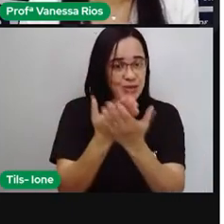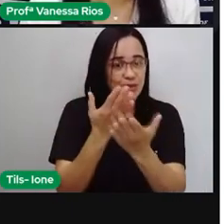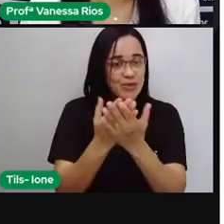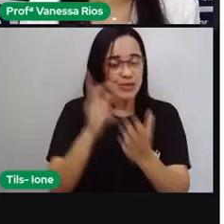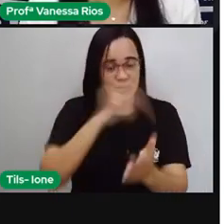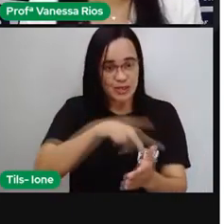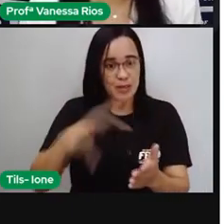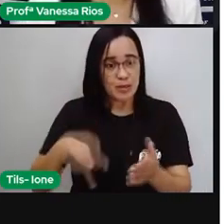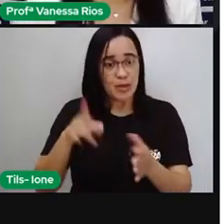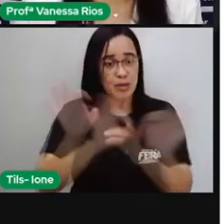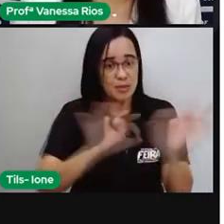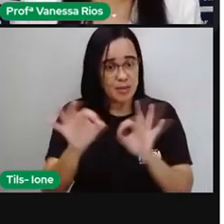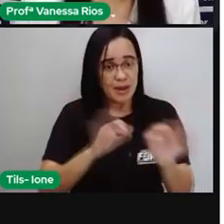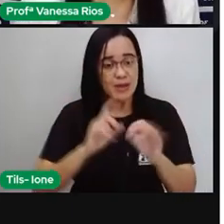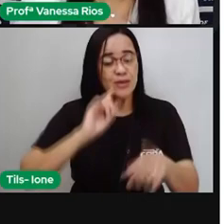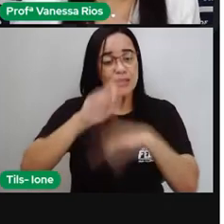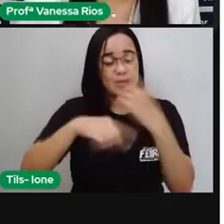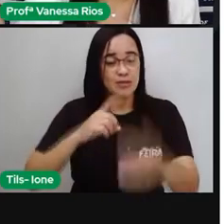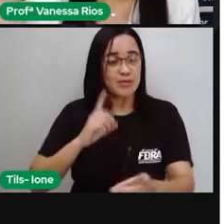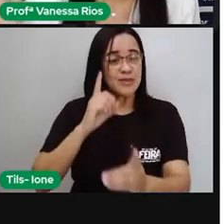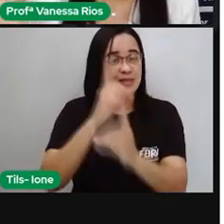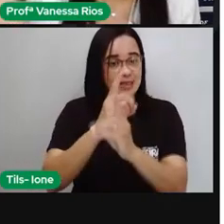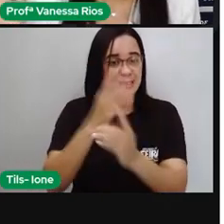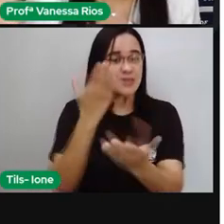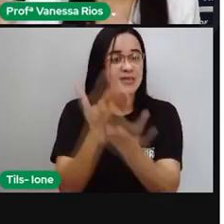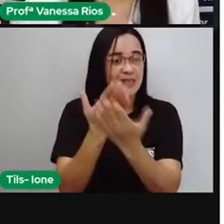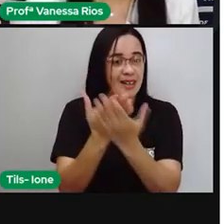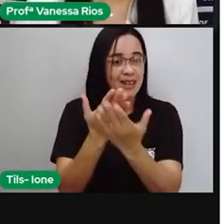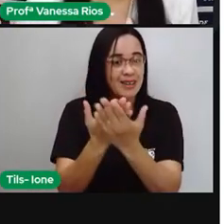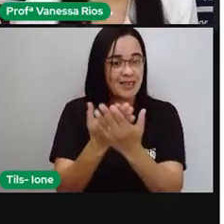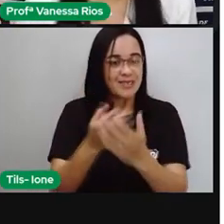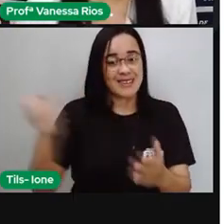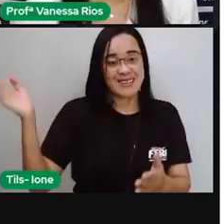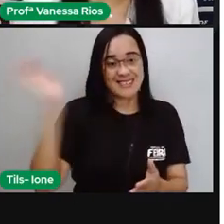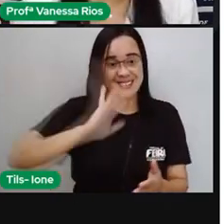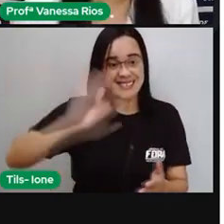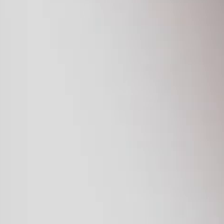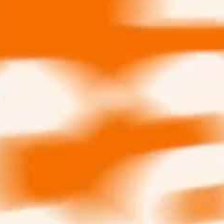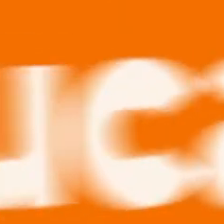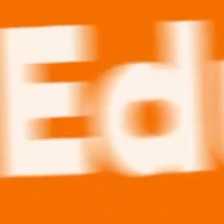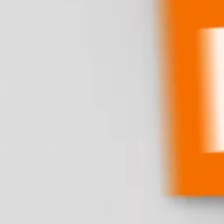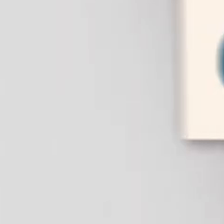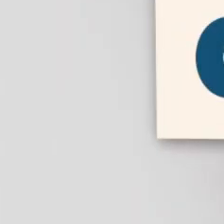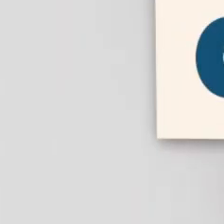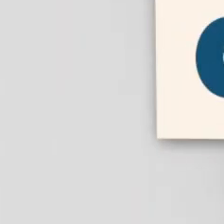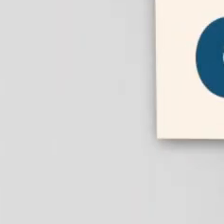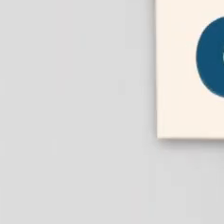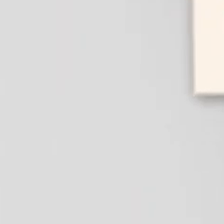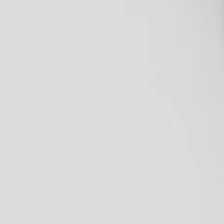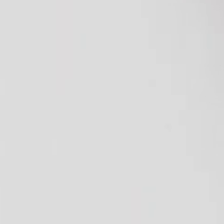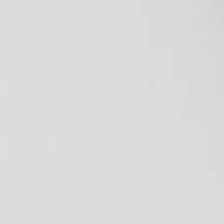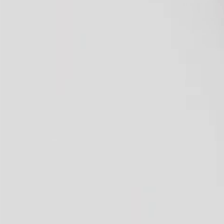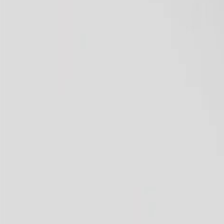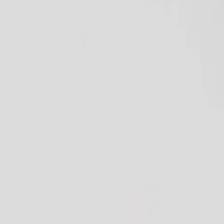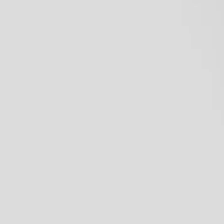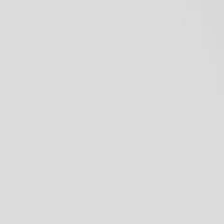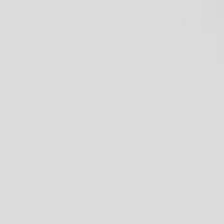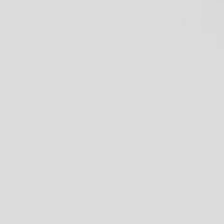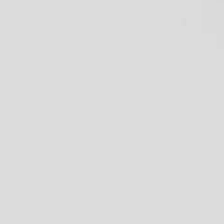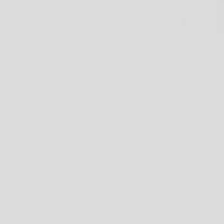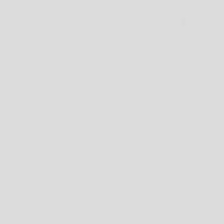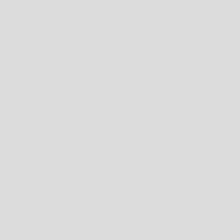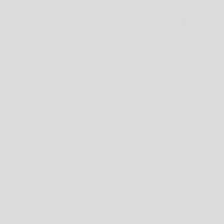na próxima aula tá certo turma? Tchau, tchau Tchau Tchau Tchau Tchau